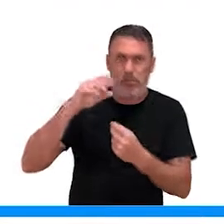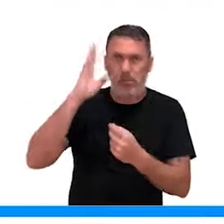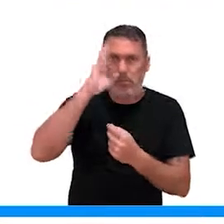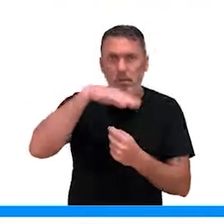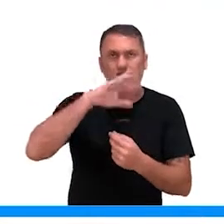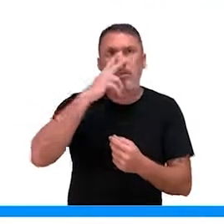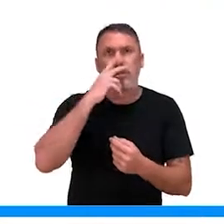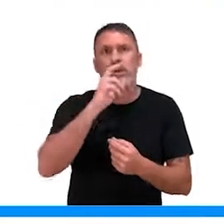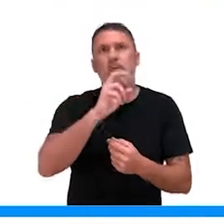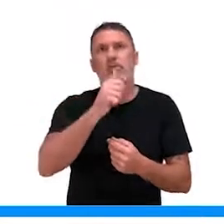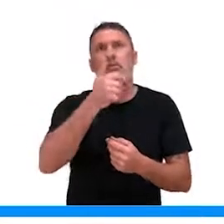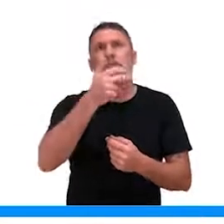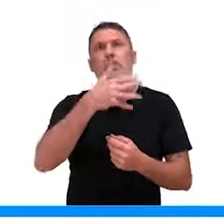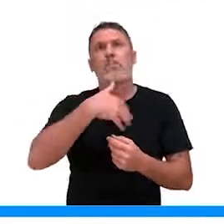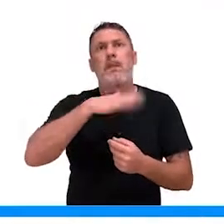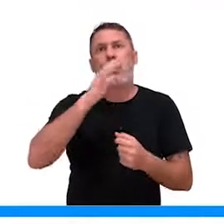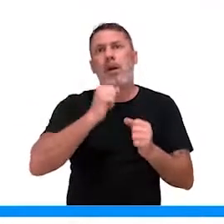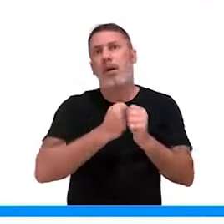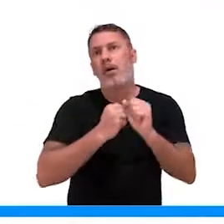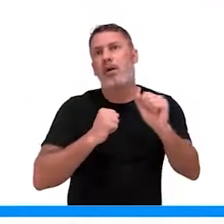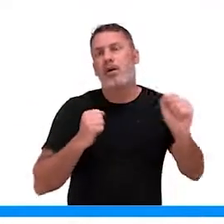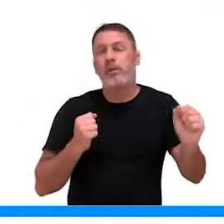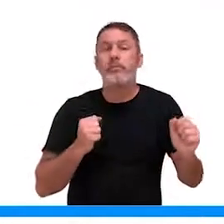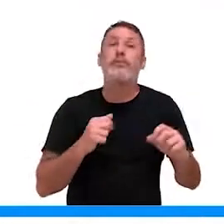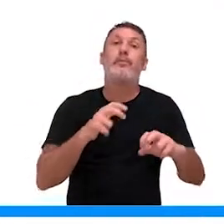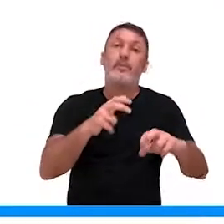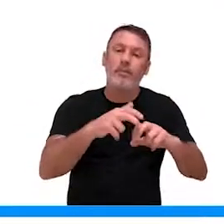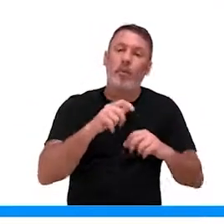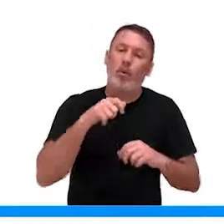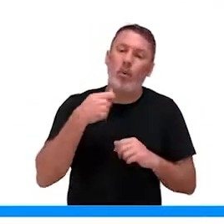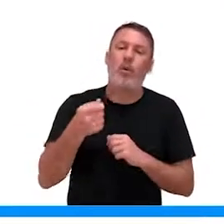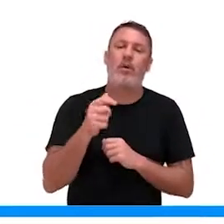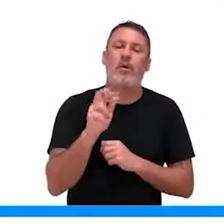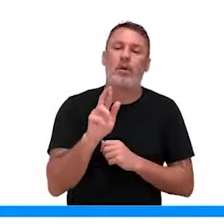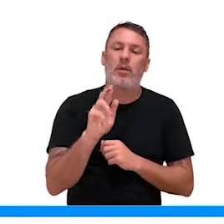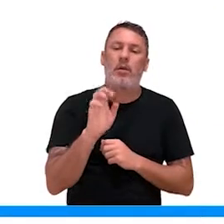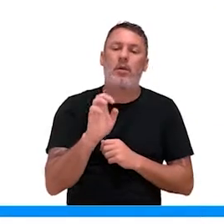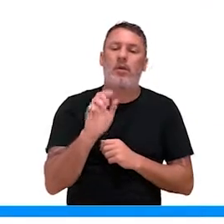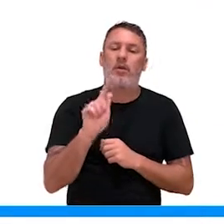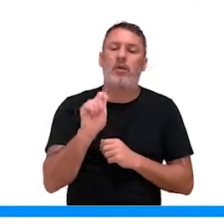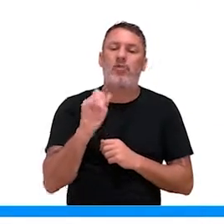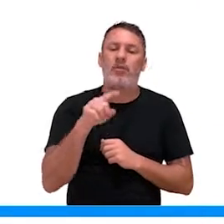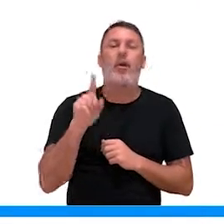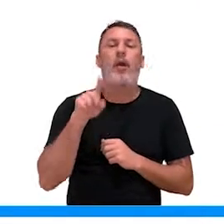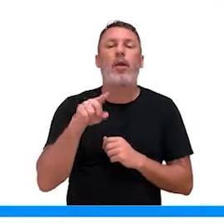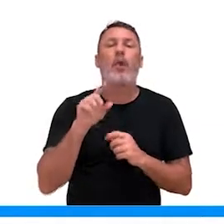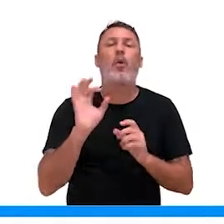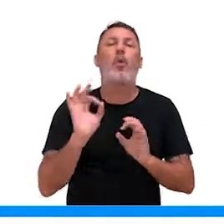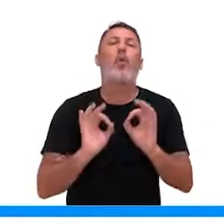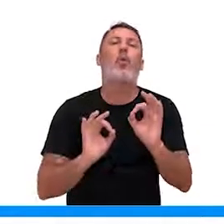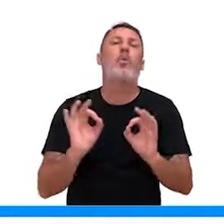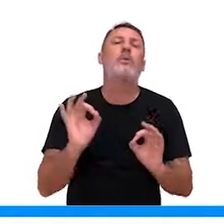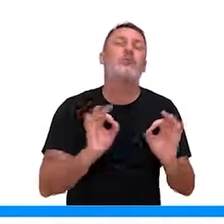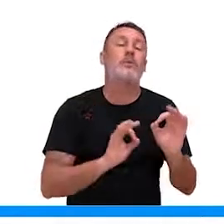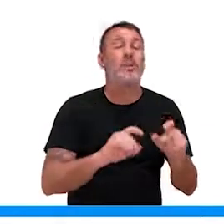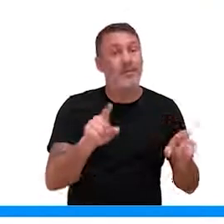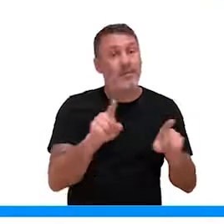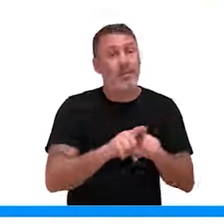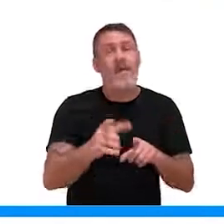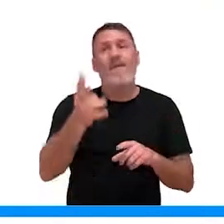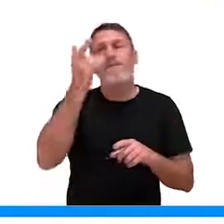a regionalização, ela busca uma organização. E, claro, também, meus amores, facilitar de